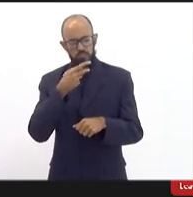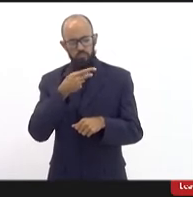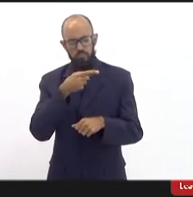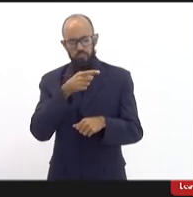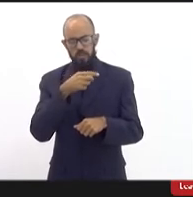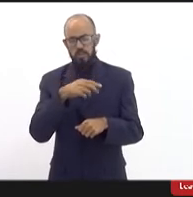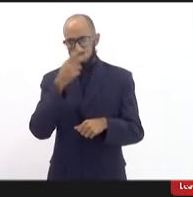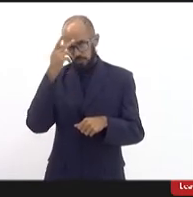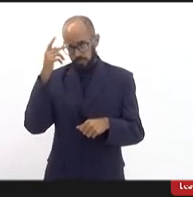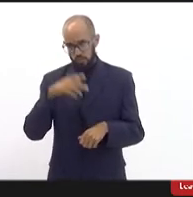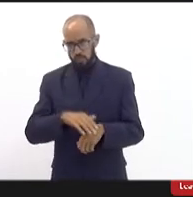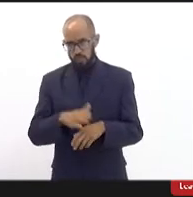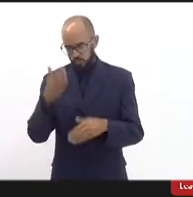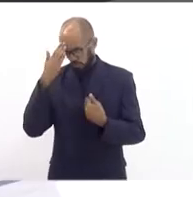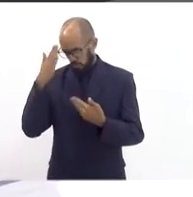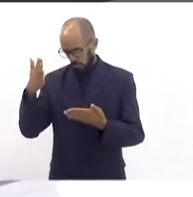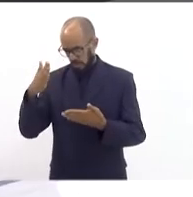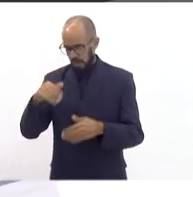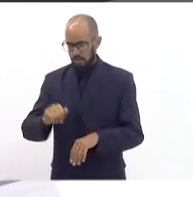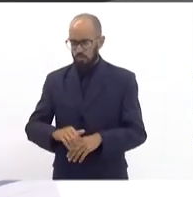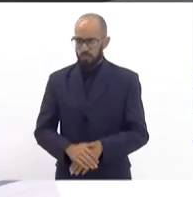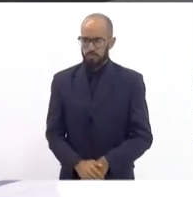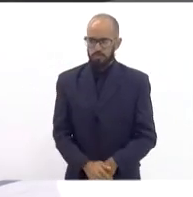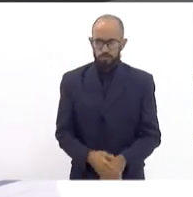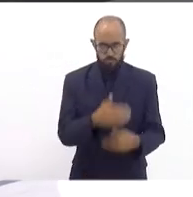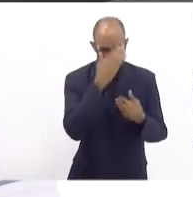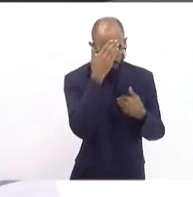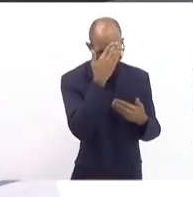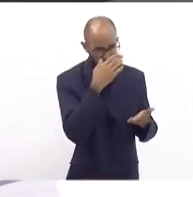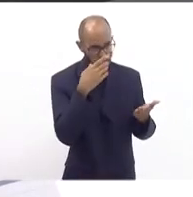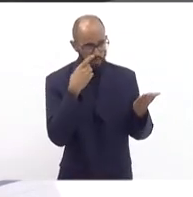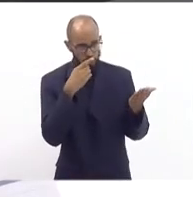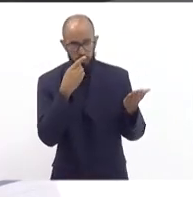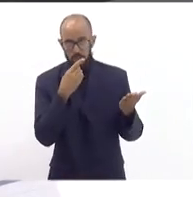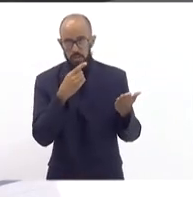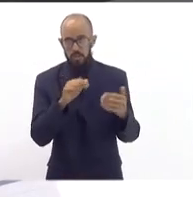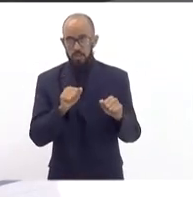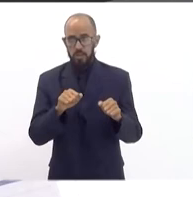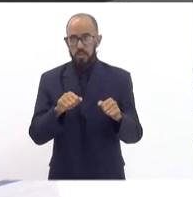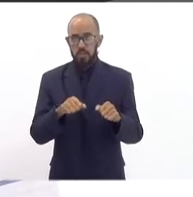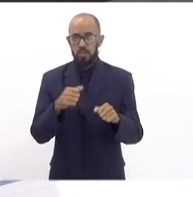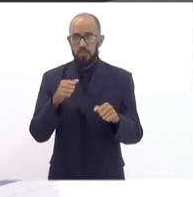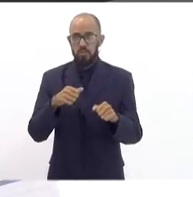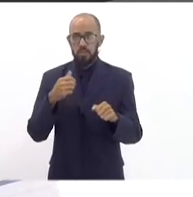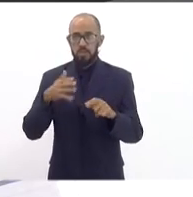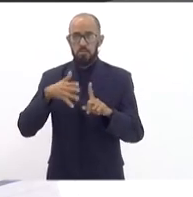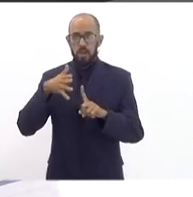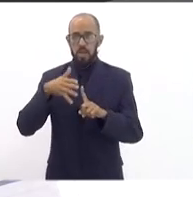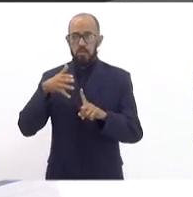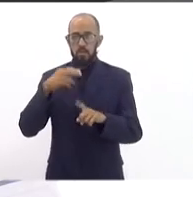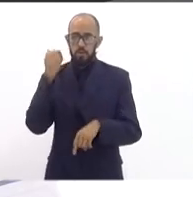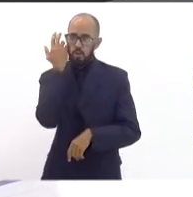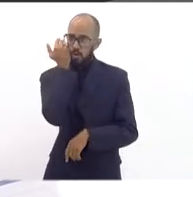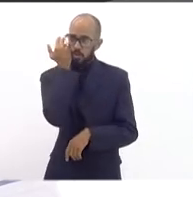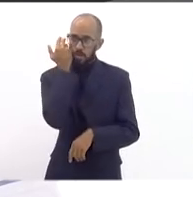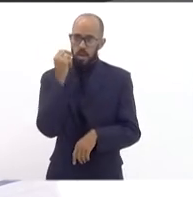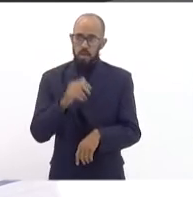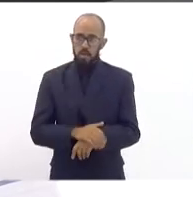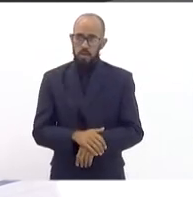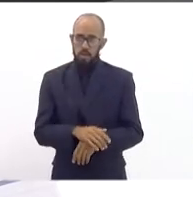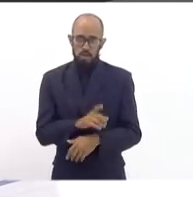obrigada, deputado. Ok, deputada enfermeira Jane, obrigado pela sua participação. Vou passar aqui a palavra para o deputado Eliomar Coelho.